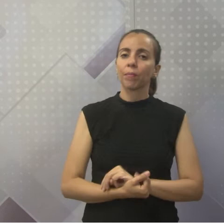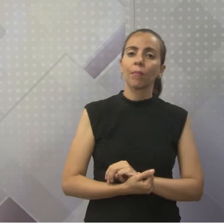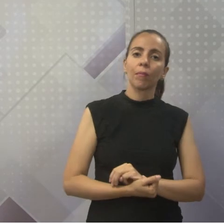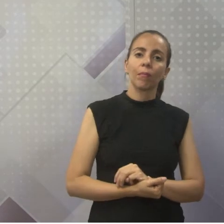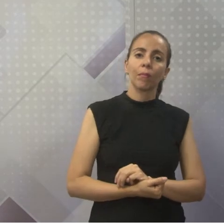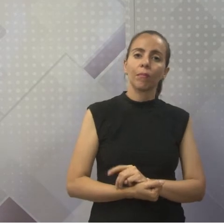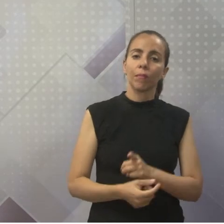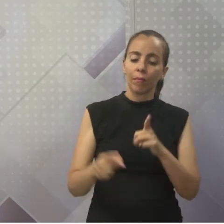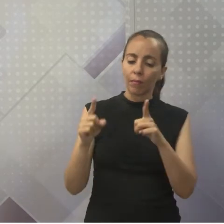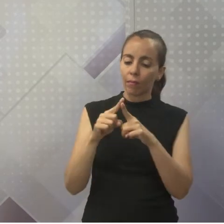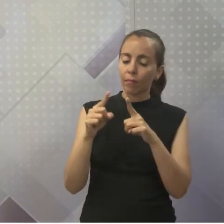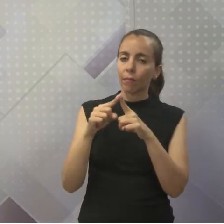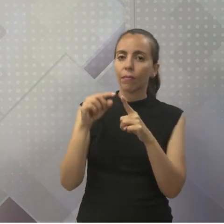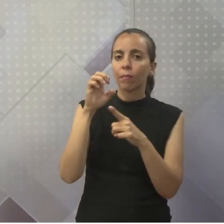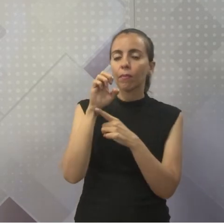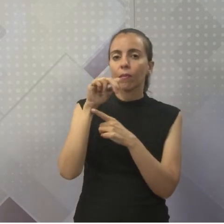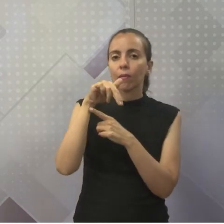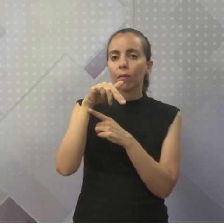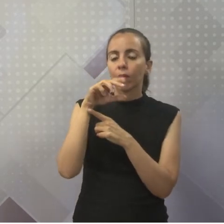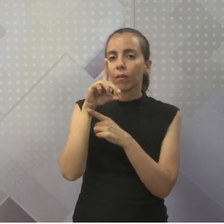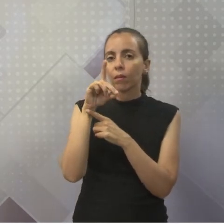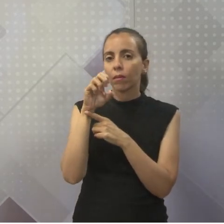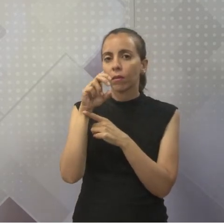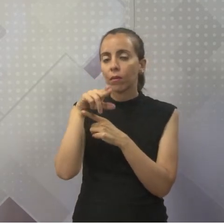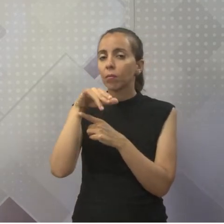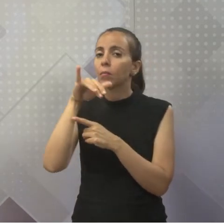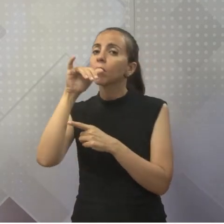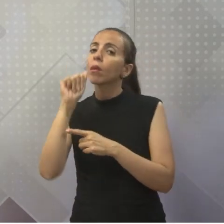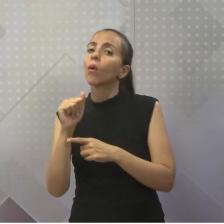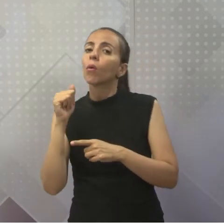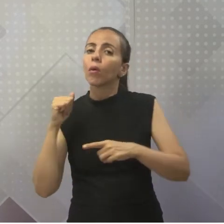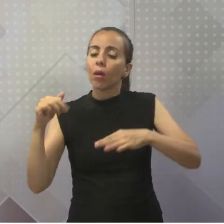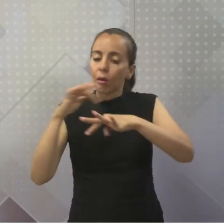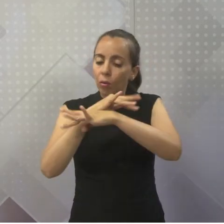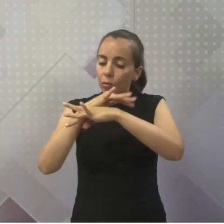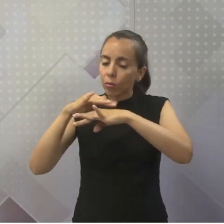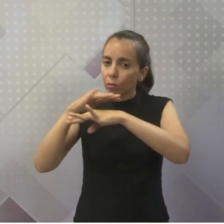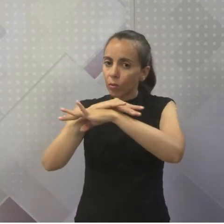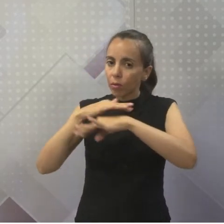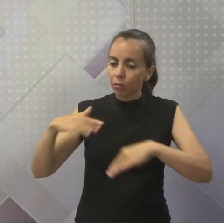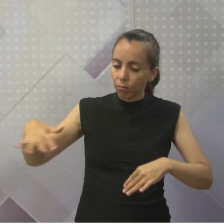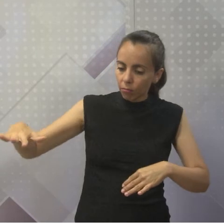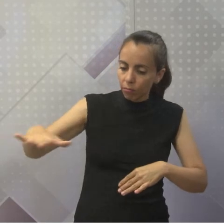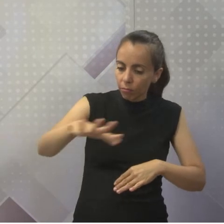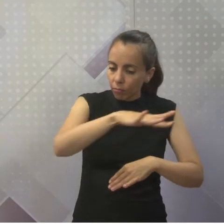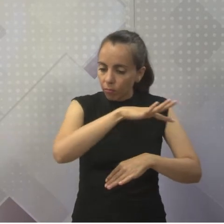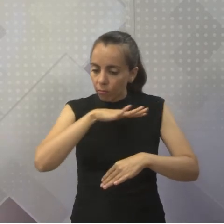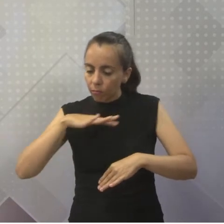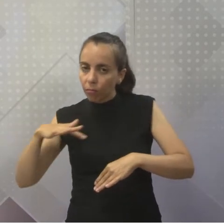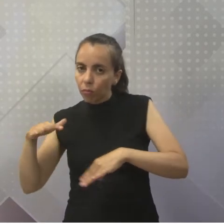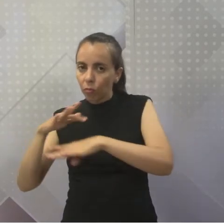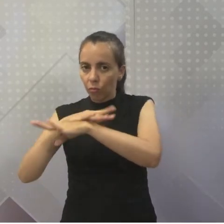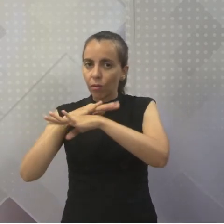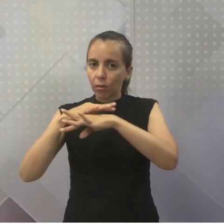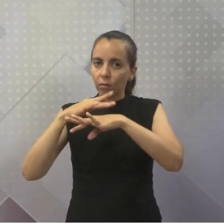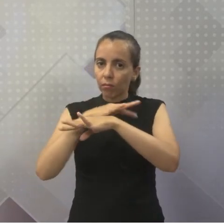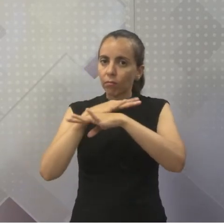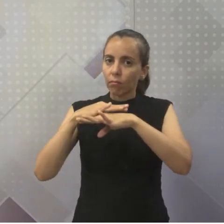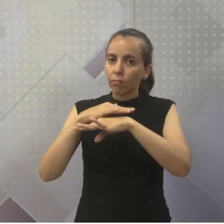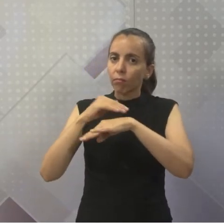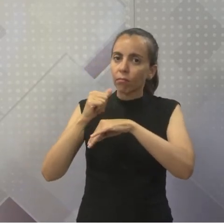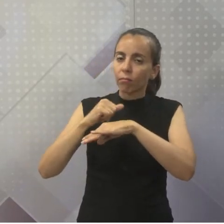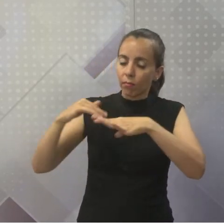chama de endemia, quando ocorre um número de casos de uma determinada doença de